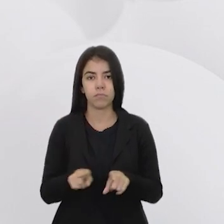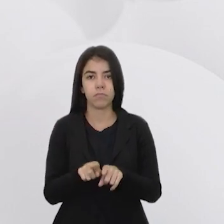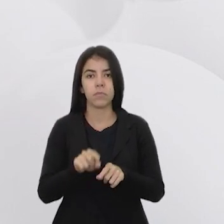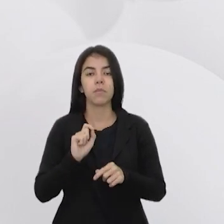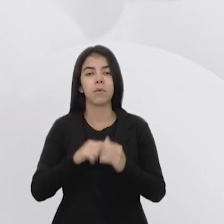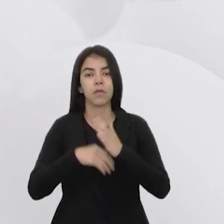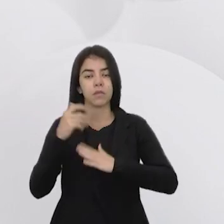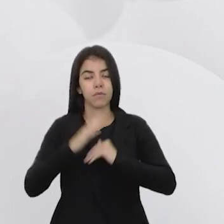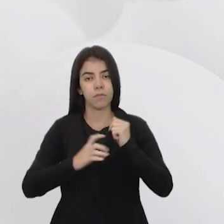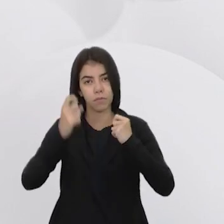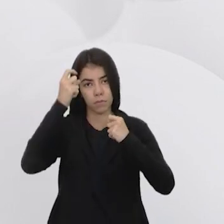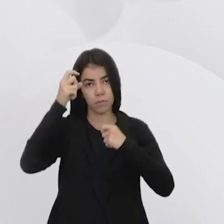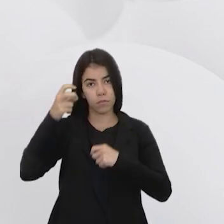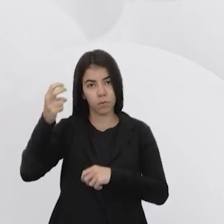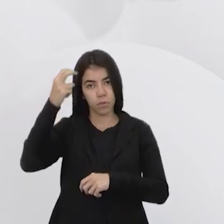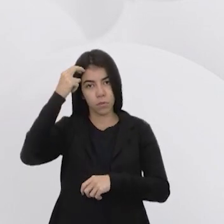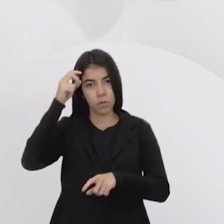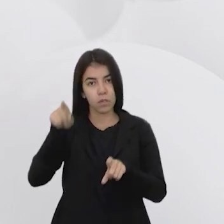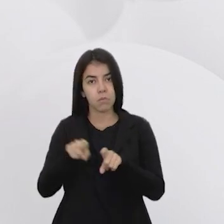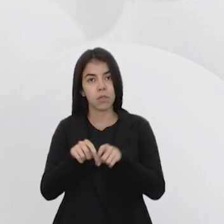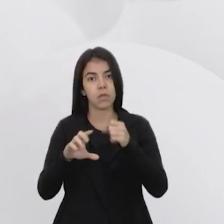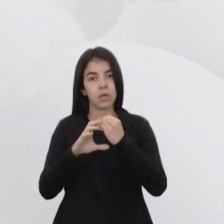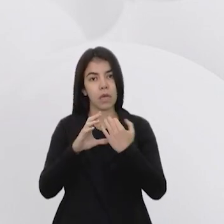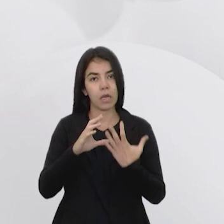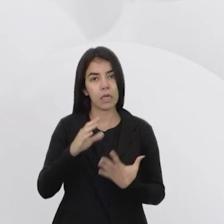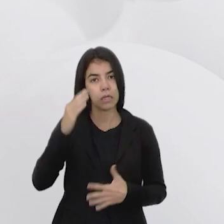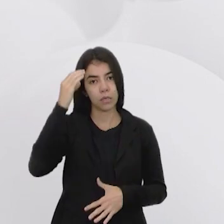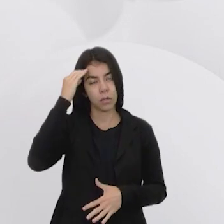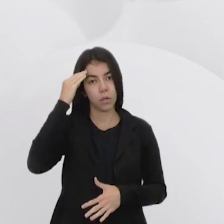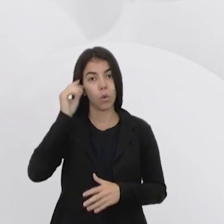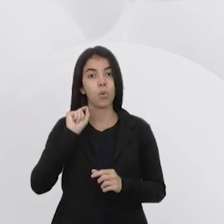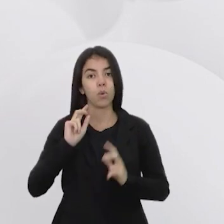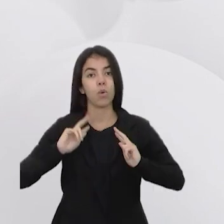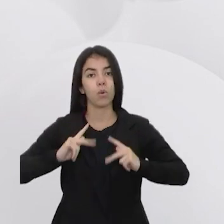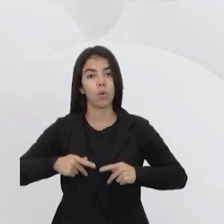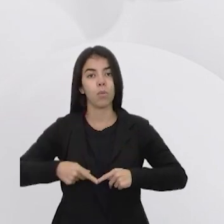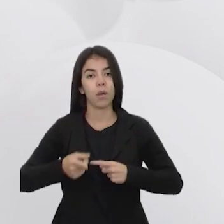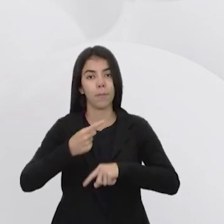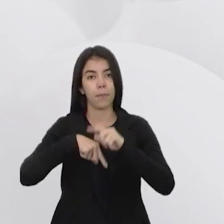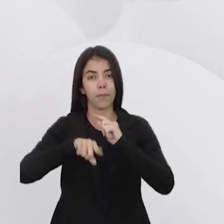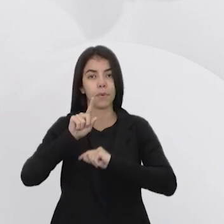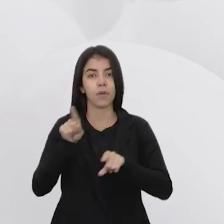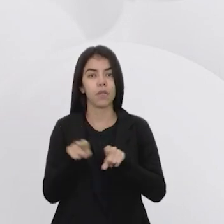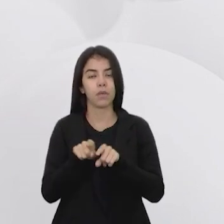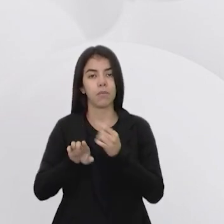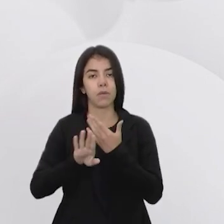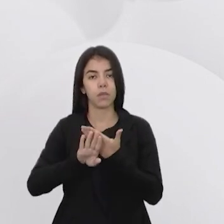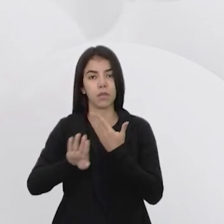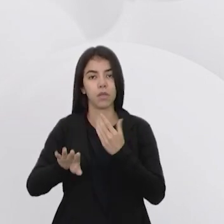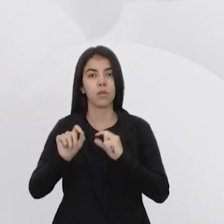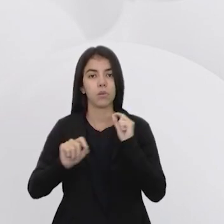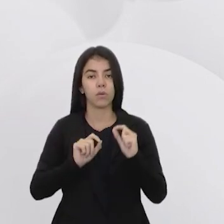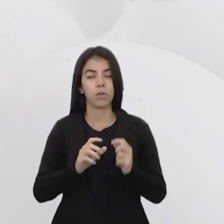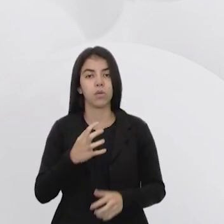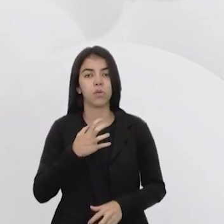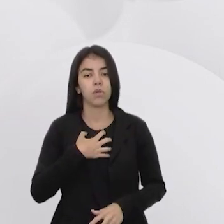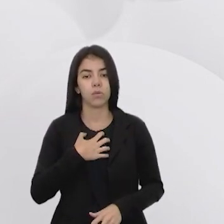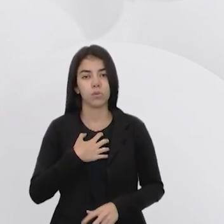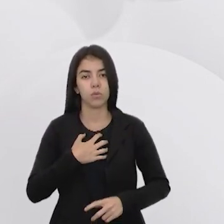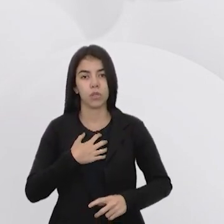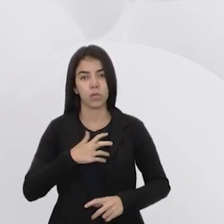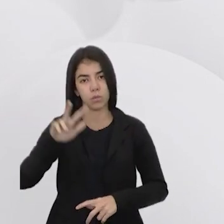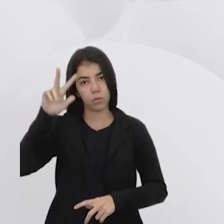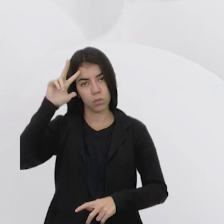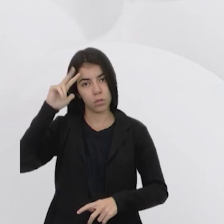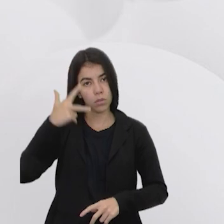cultura capaz de entendê-la como a característica que possibilita ao ser humano superar e se afastar da condição